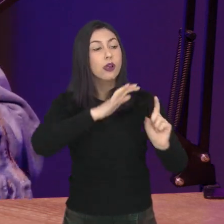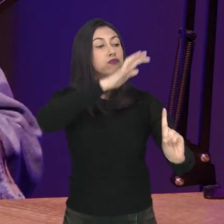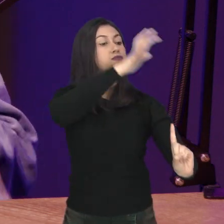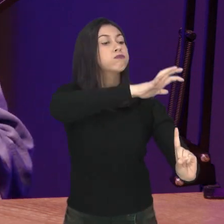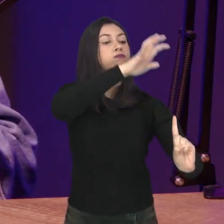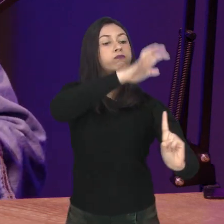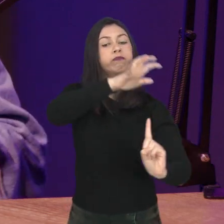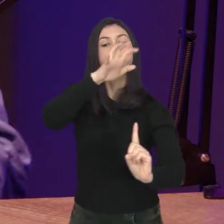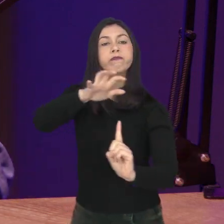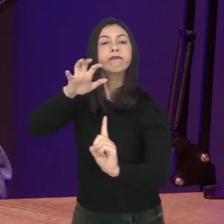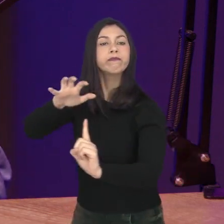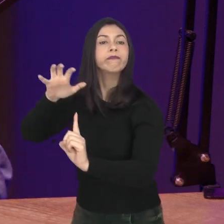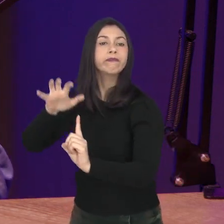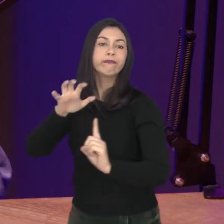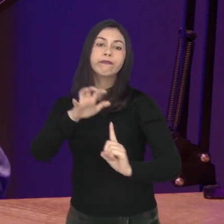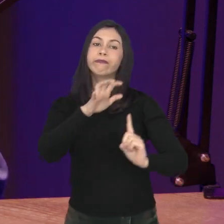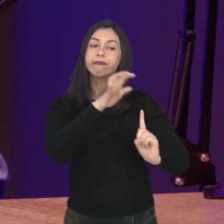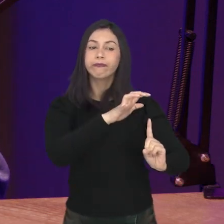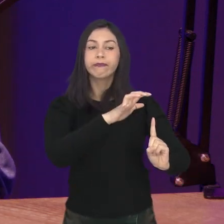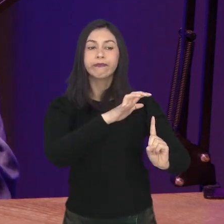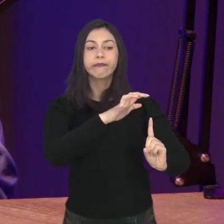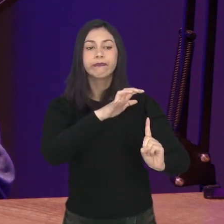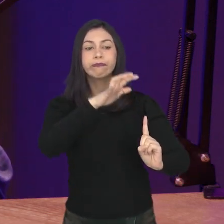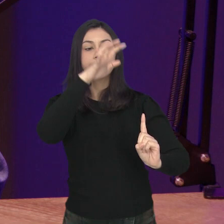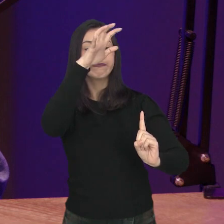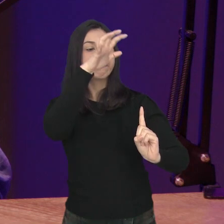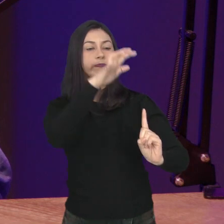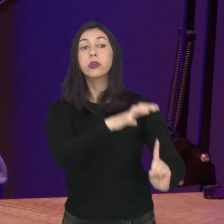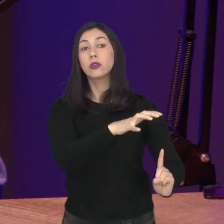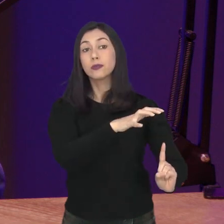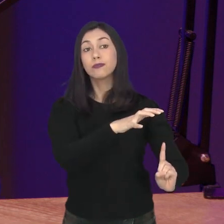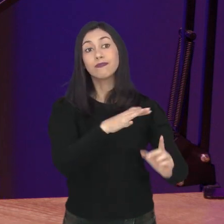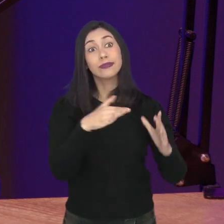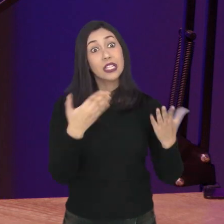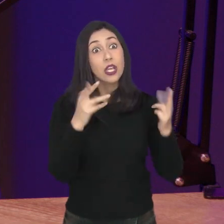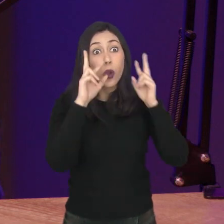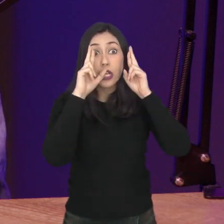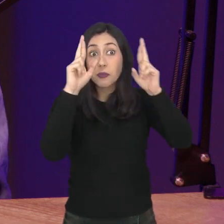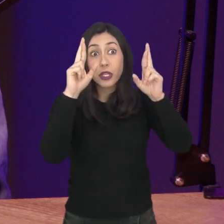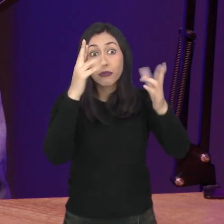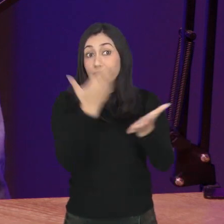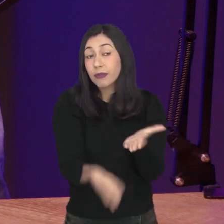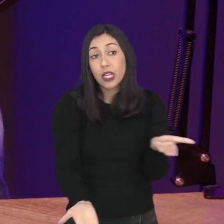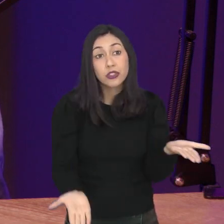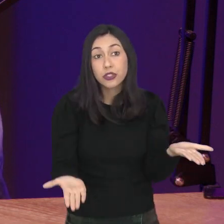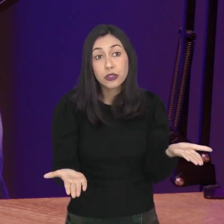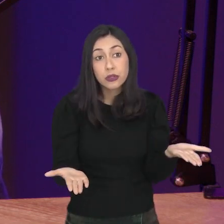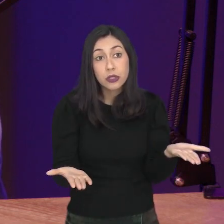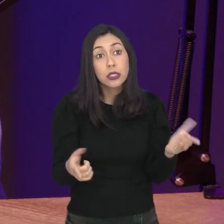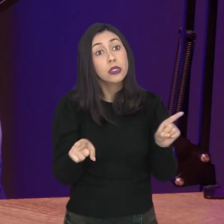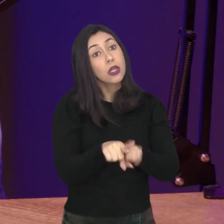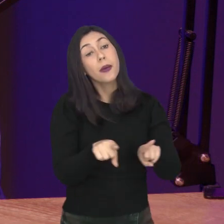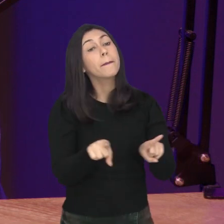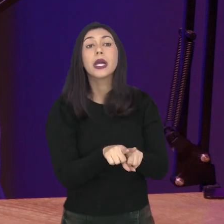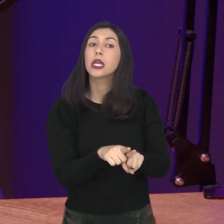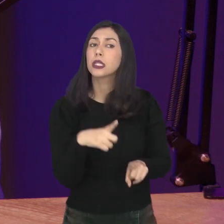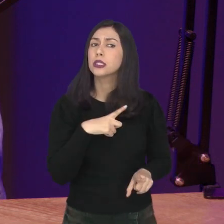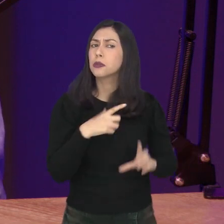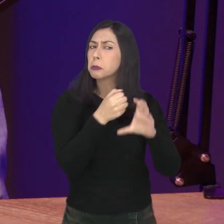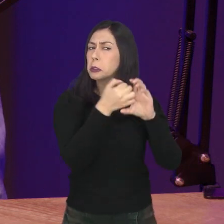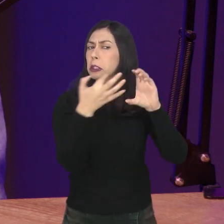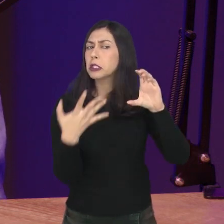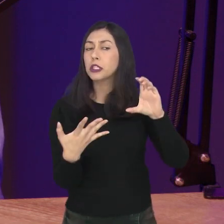outras embaixo dela. E isso faz com que se perca o respeito, entre várias outras coisas. E tem um aspecto muito